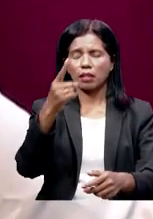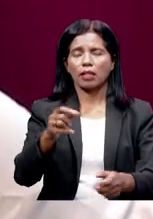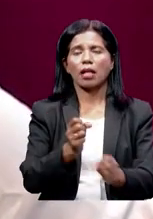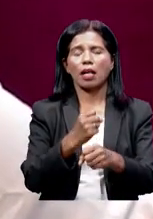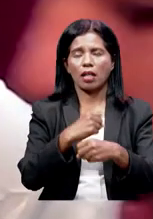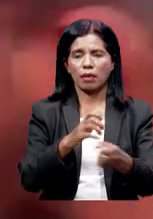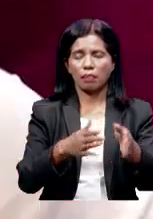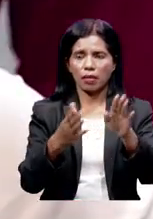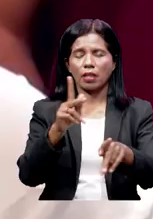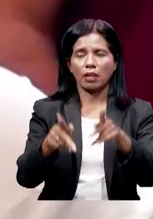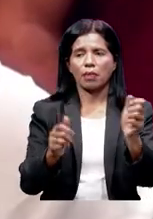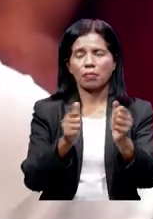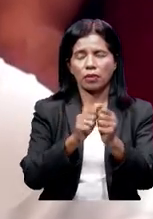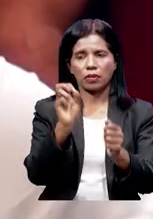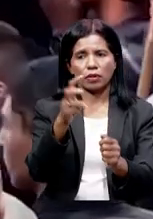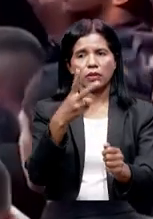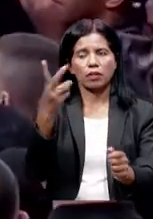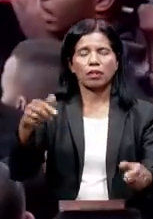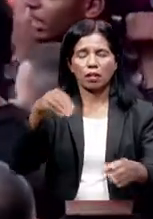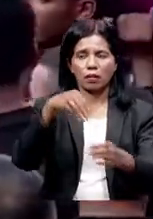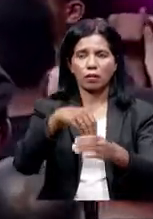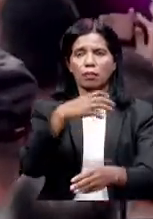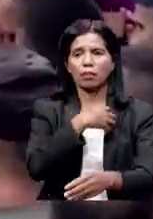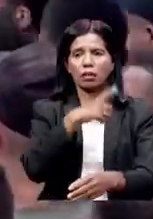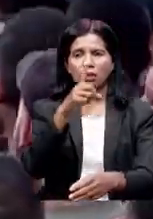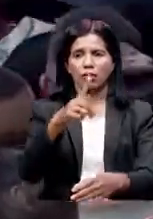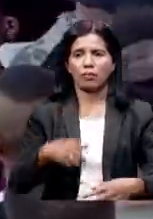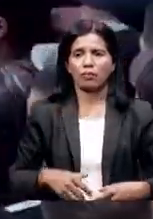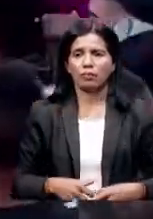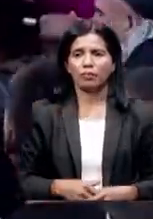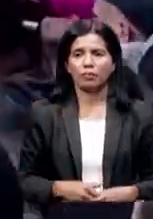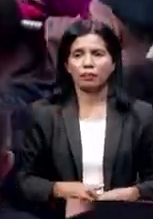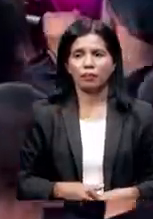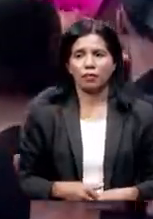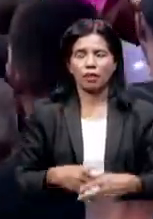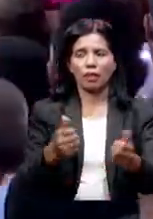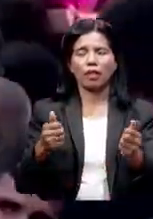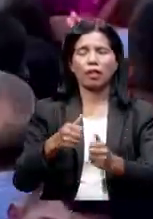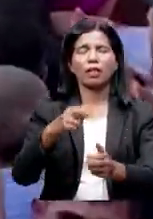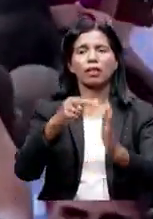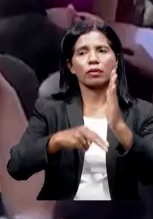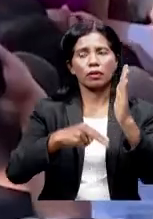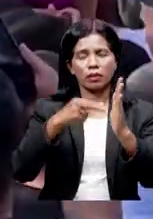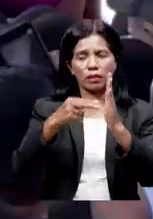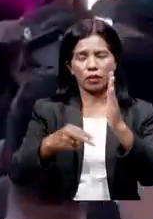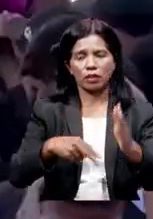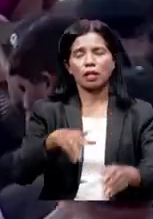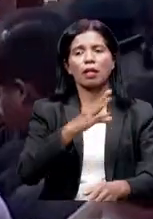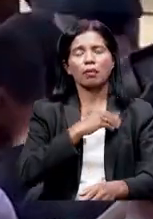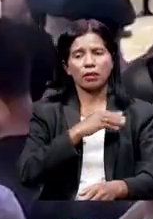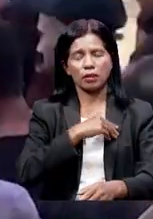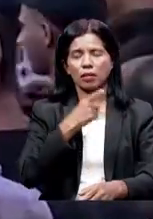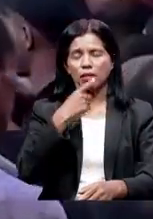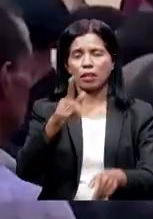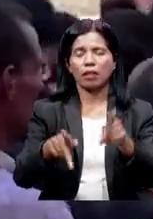ema Sanulu resin rua inclui agente policeira. Agência Notícia Oficial Autoridade Palestina afirma